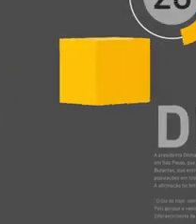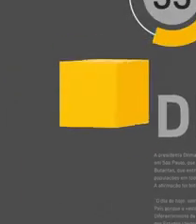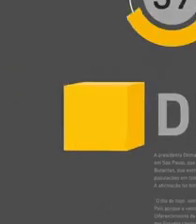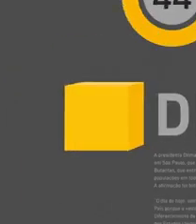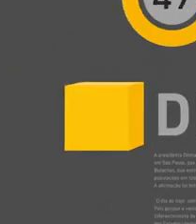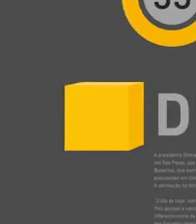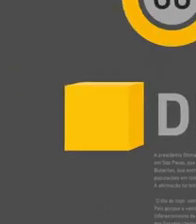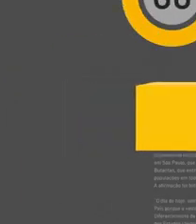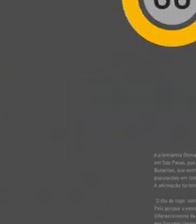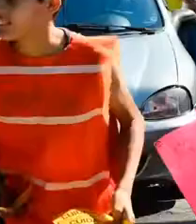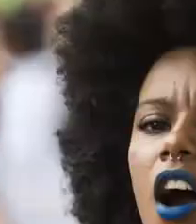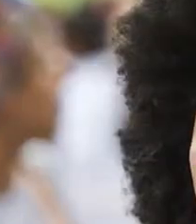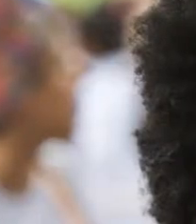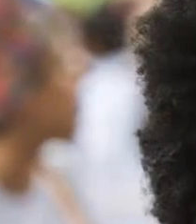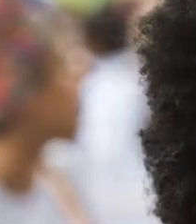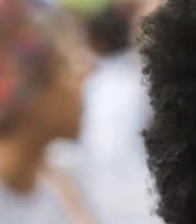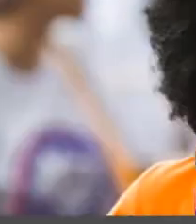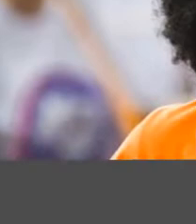o